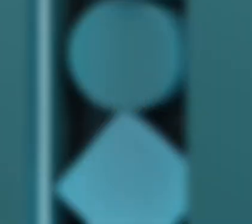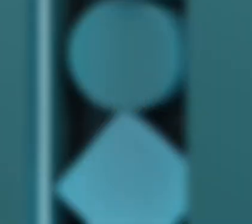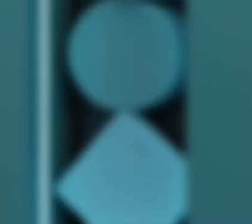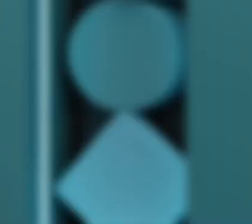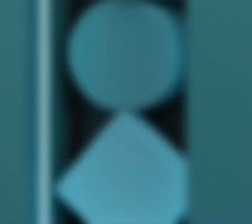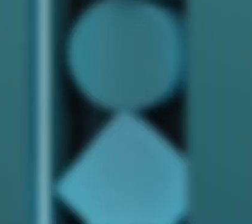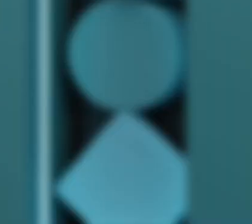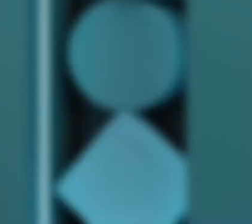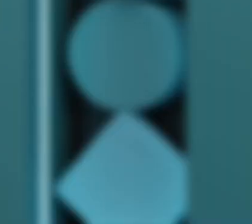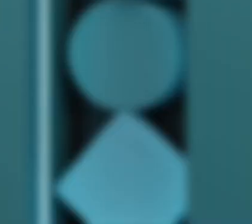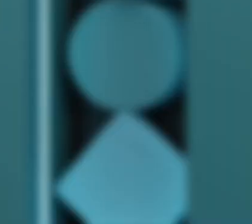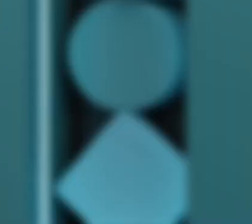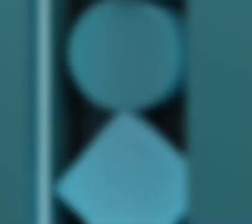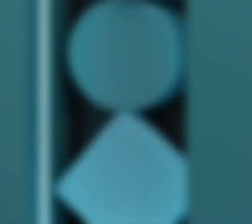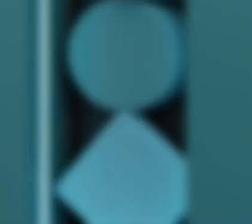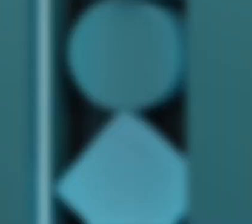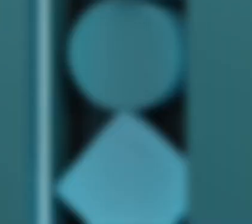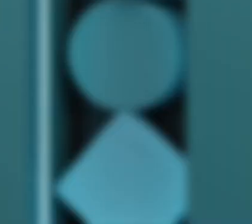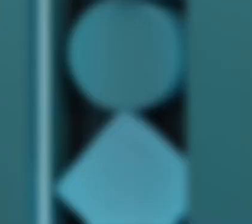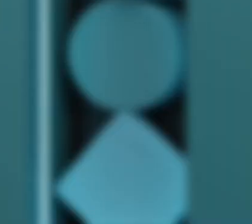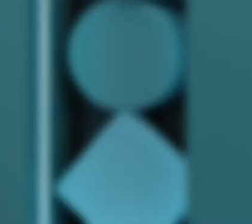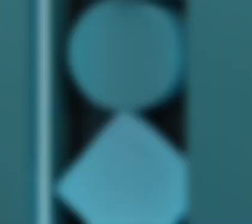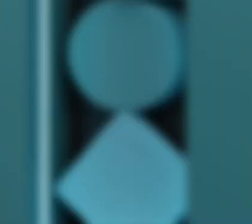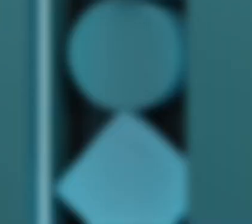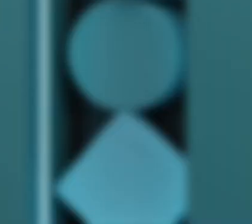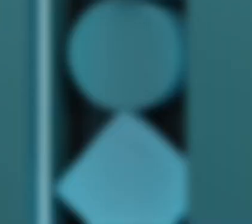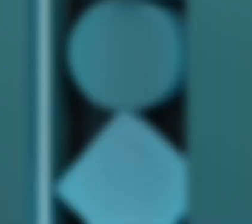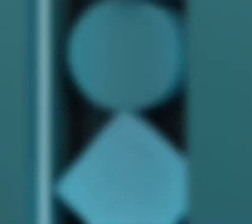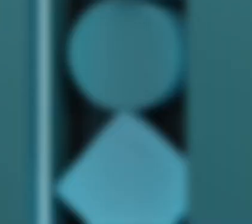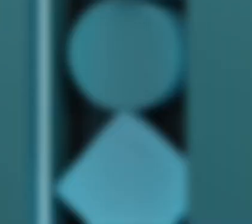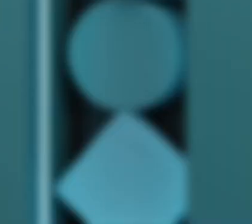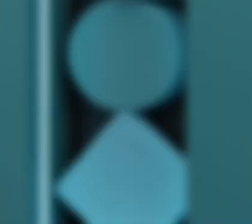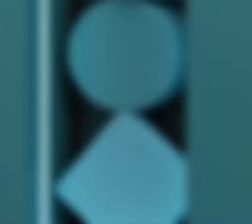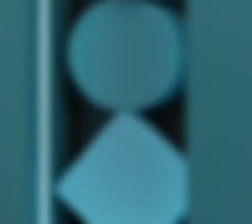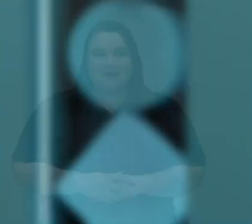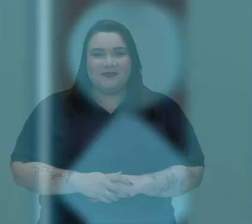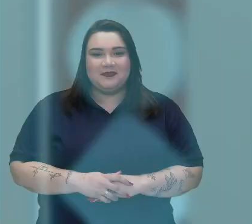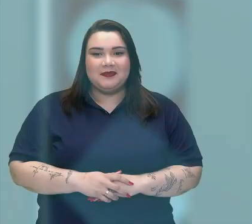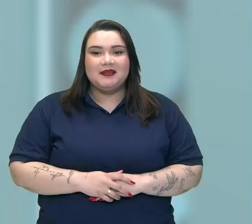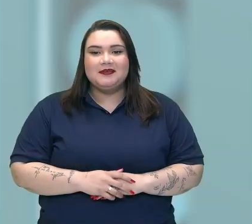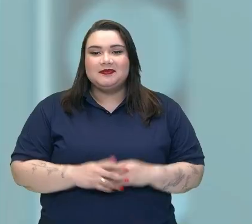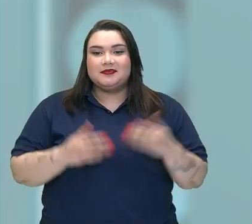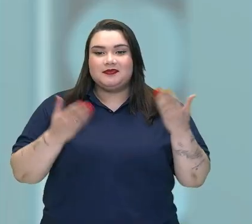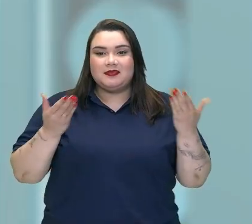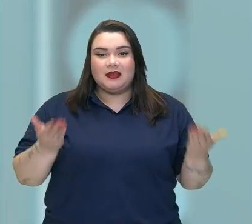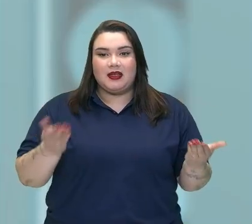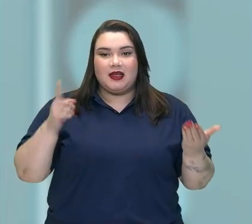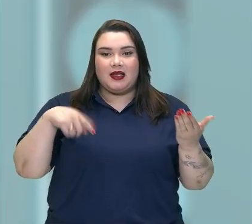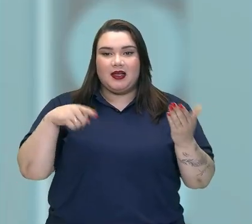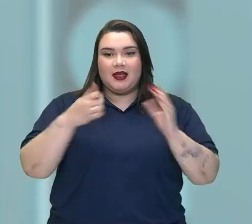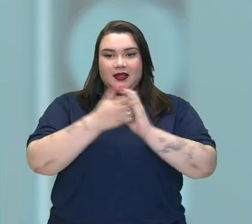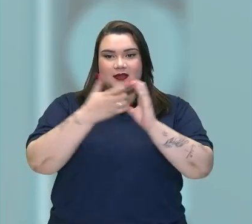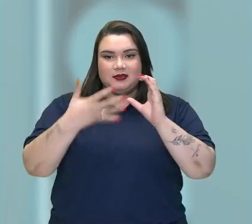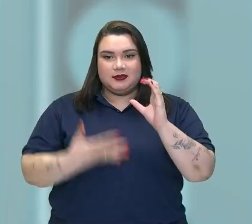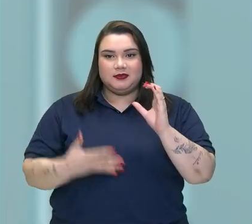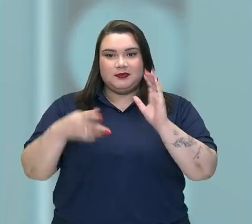gêneros literários, sobretudo o gênero dramático, ok? Então, essas são as características aí das obras de